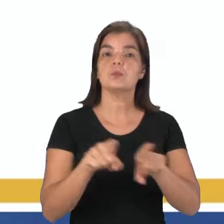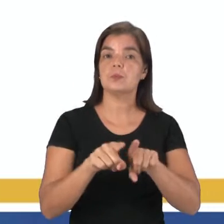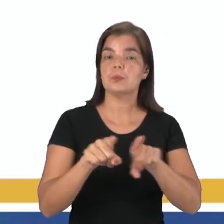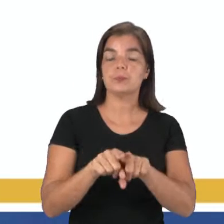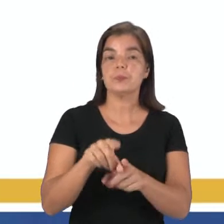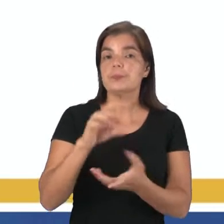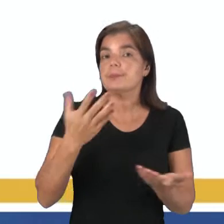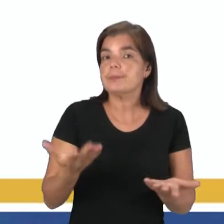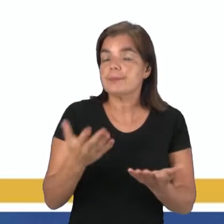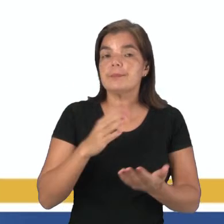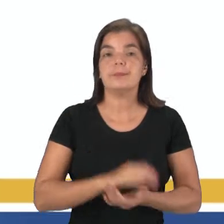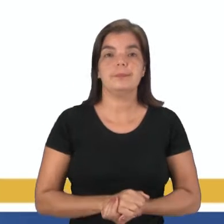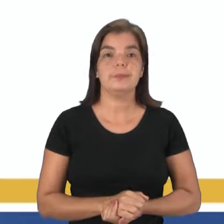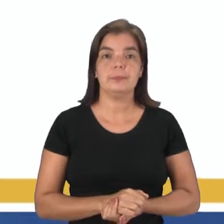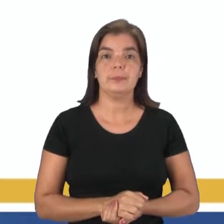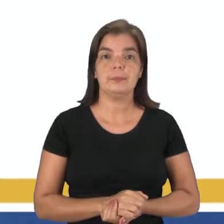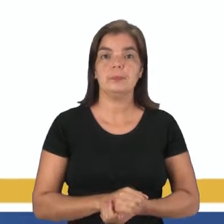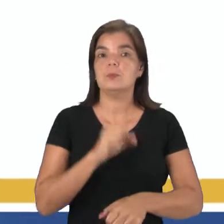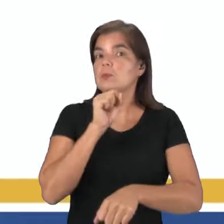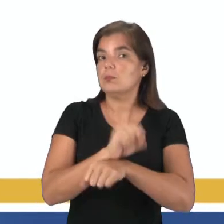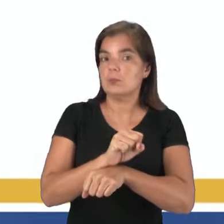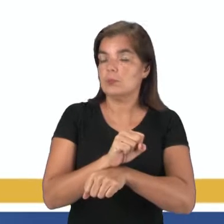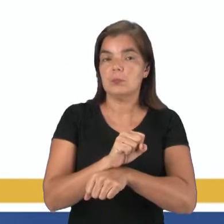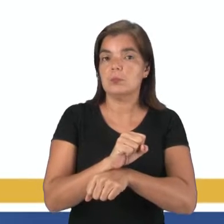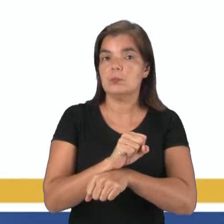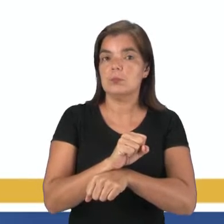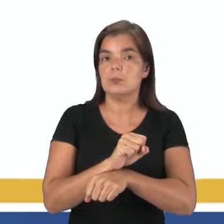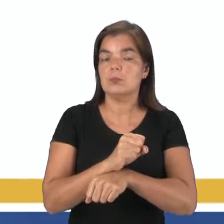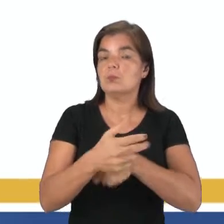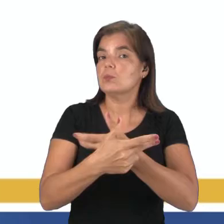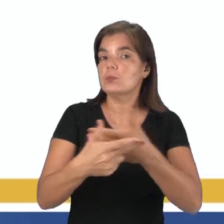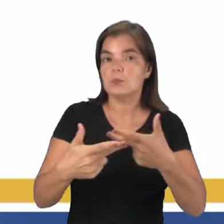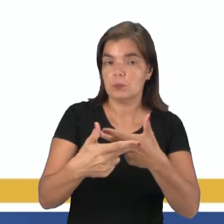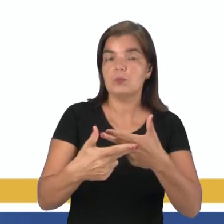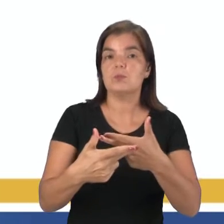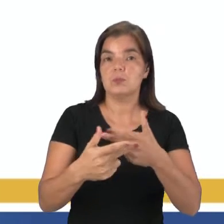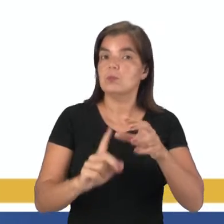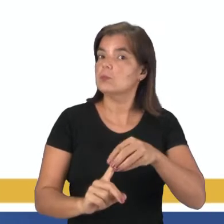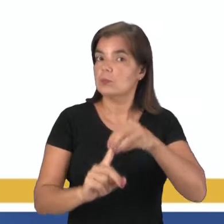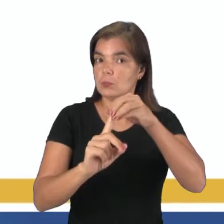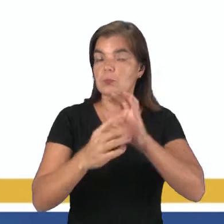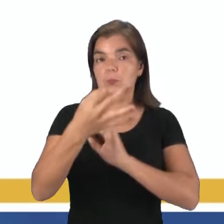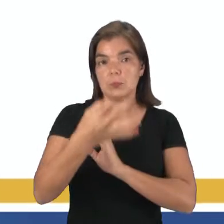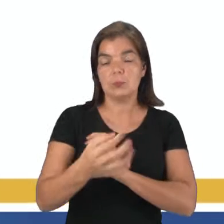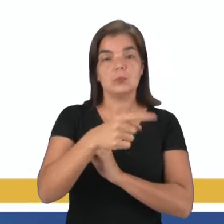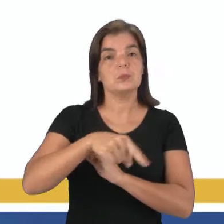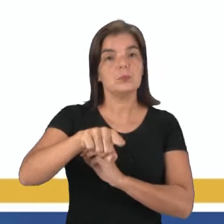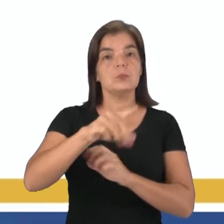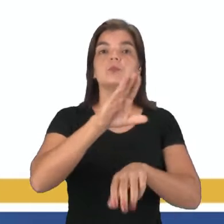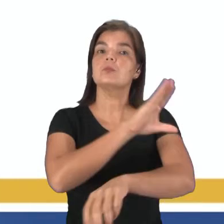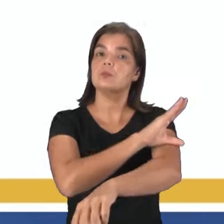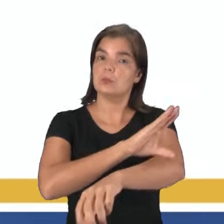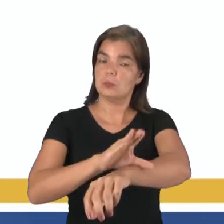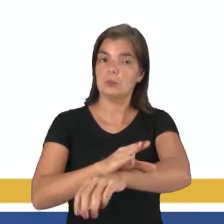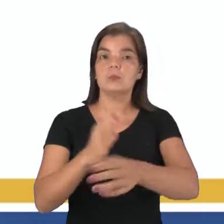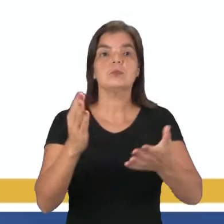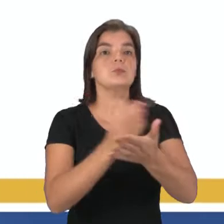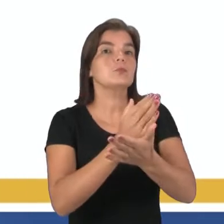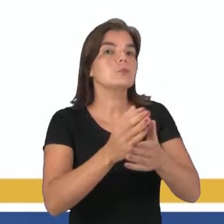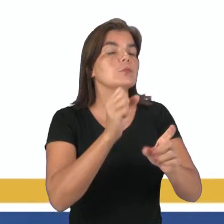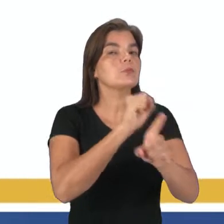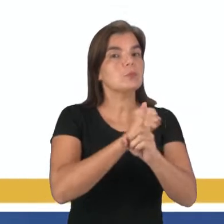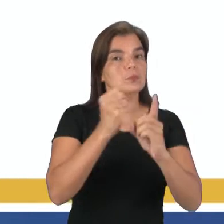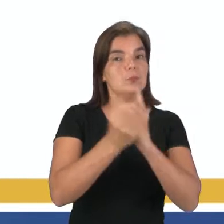gente entender, ela não é algo estagnado no tempo, não é algo único, certo? Como você diz,